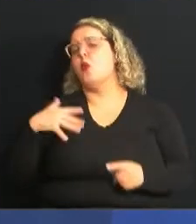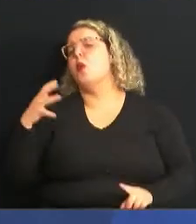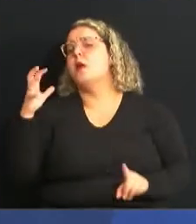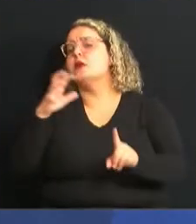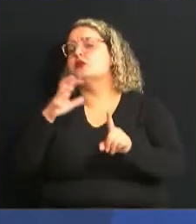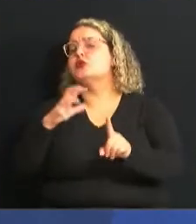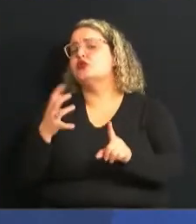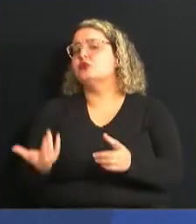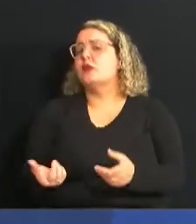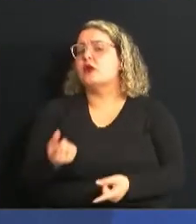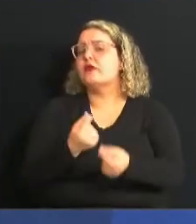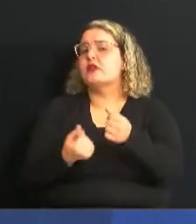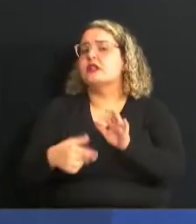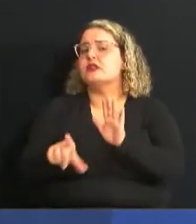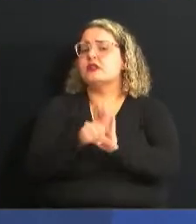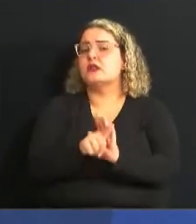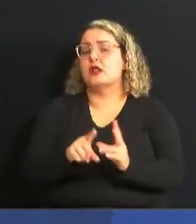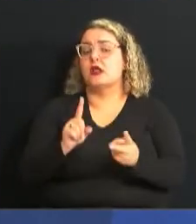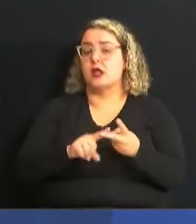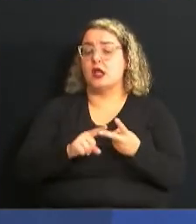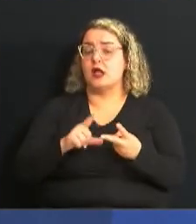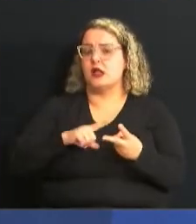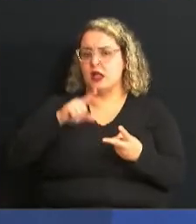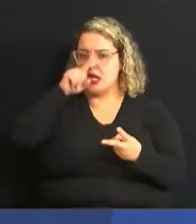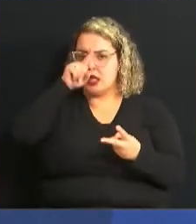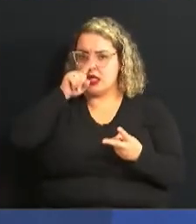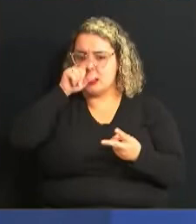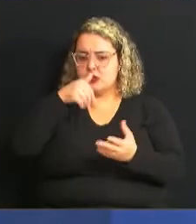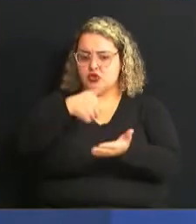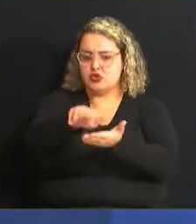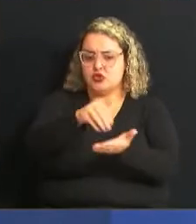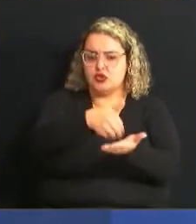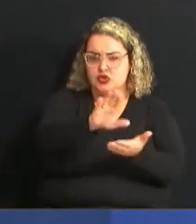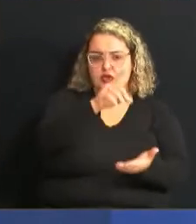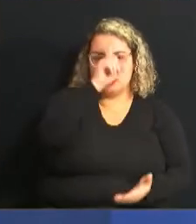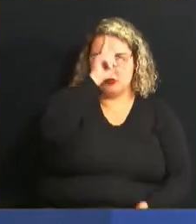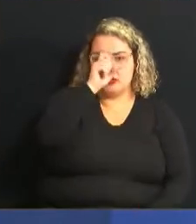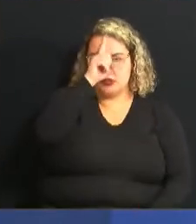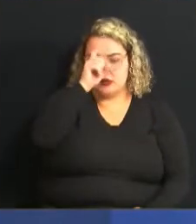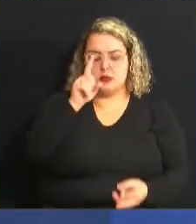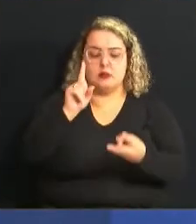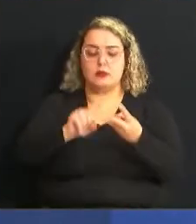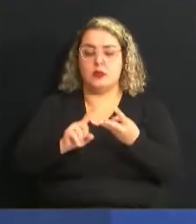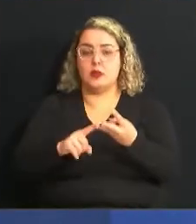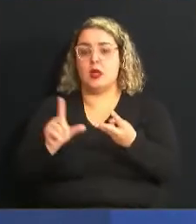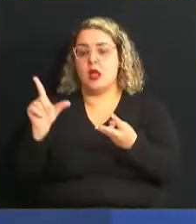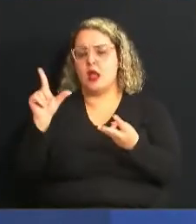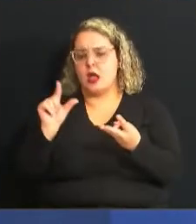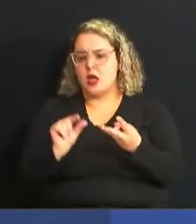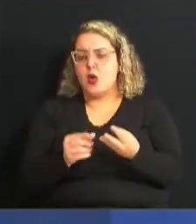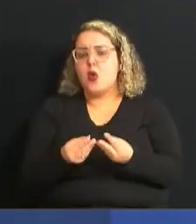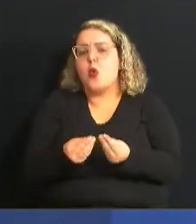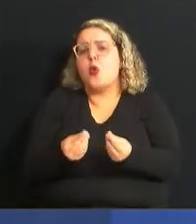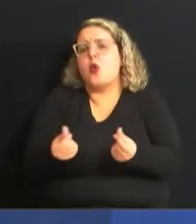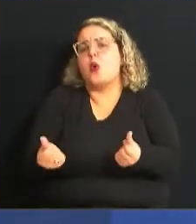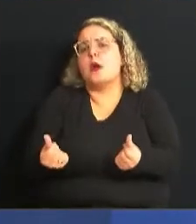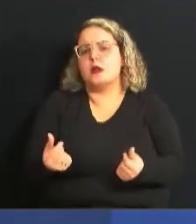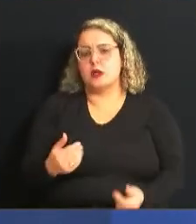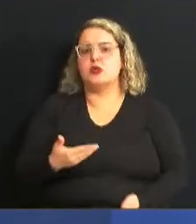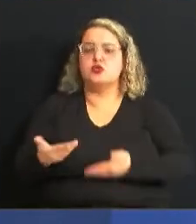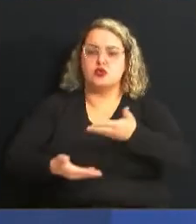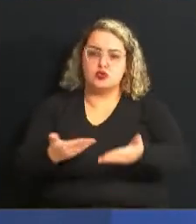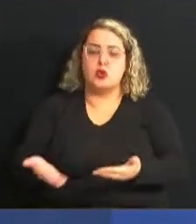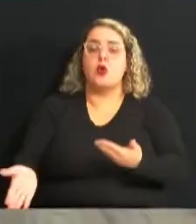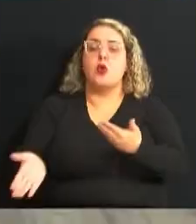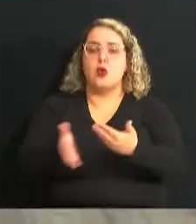lei, se haveria riscos de demissão nos hospitais e possível redução na qualidade dos serviços com o fechamento dos leitos,